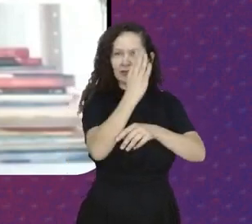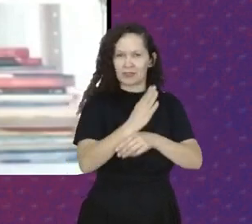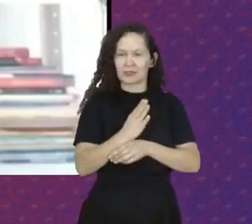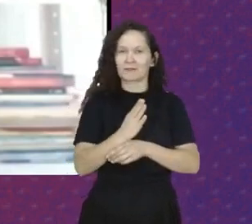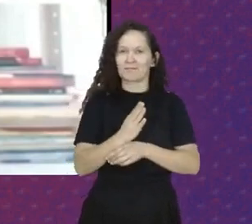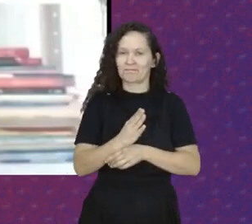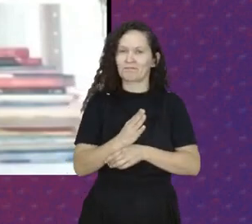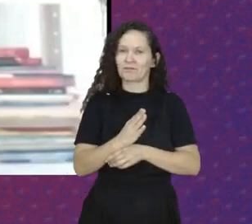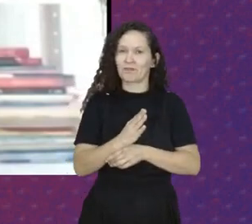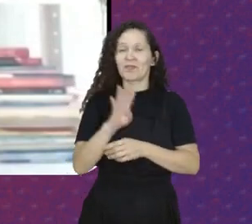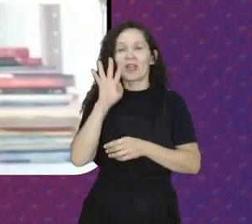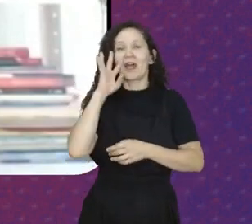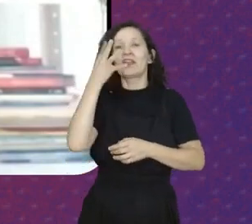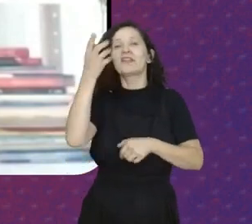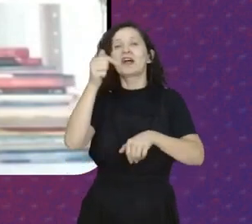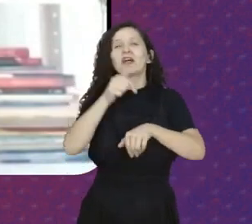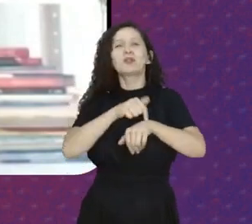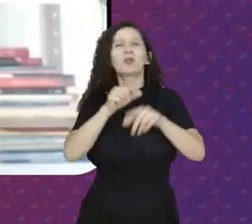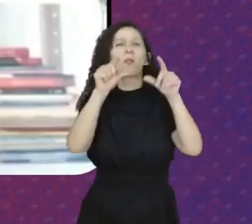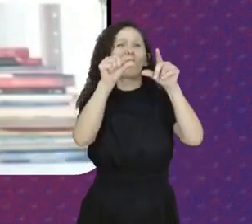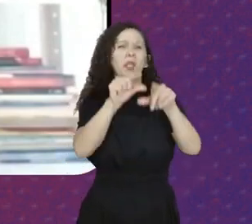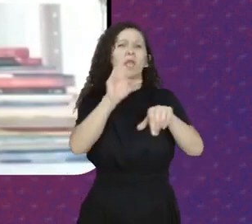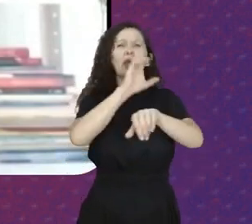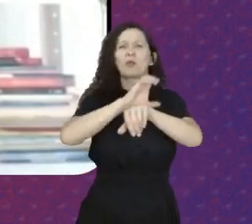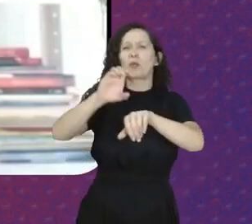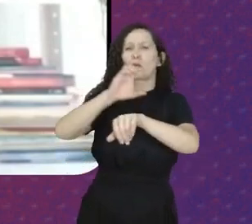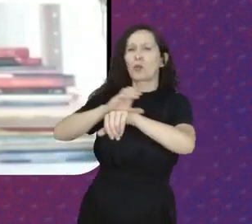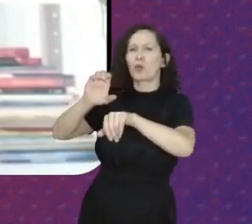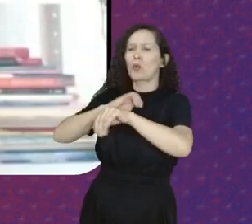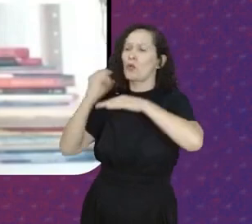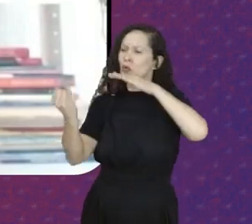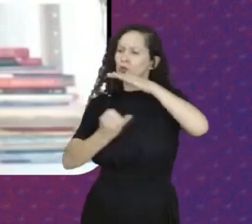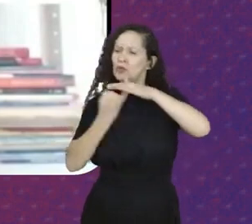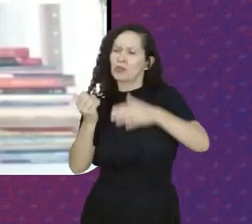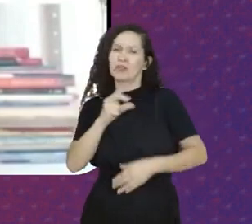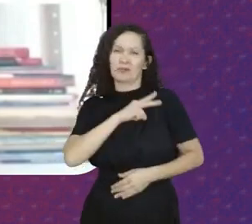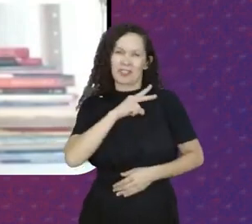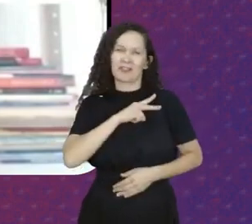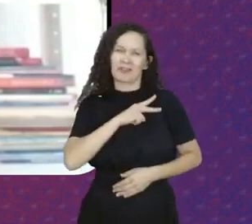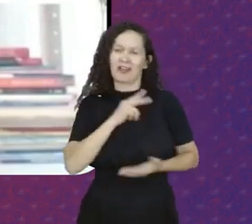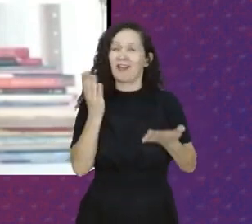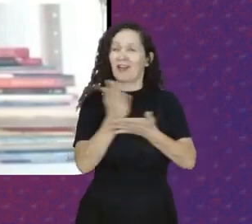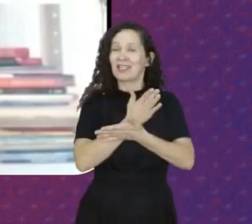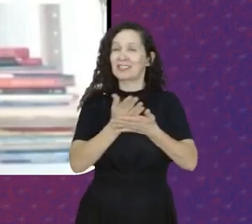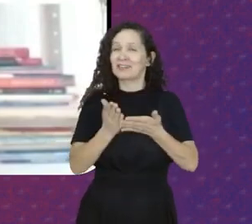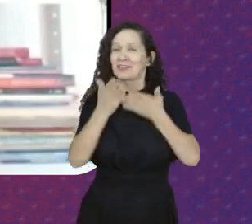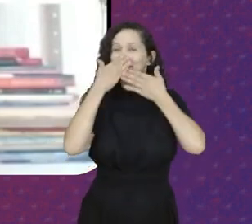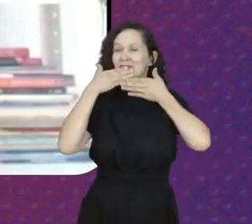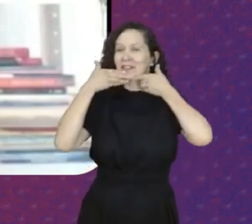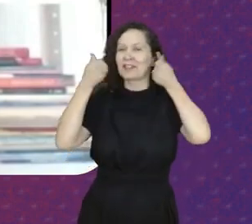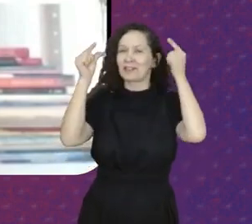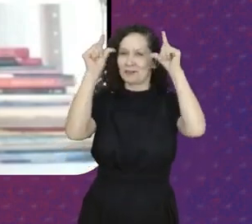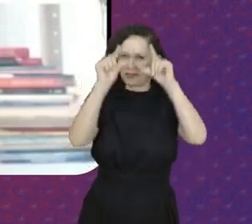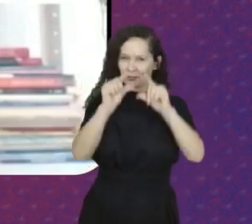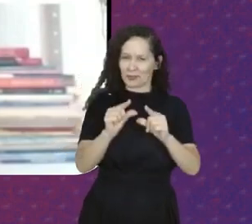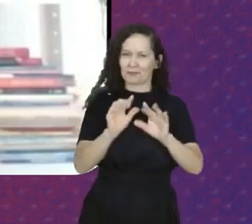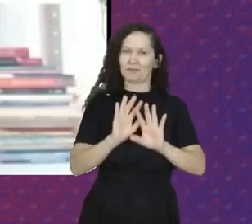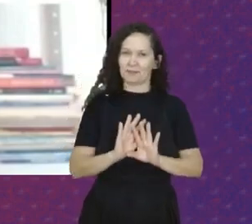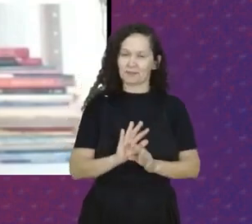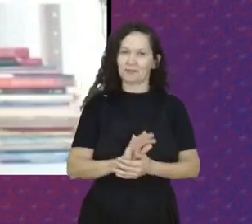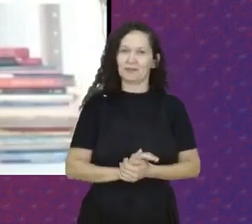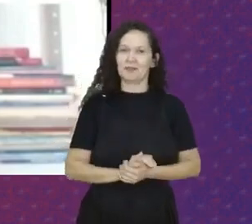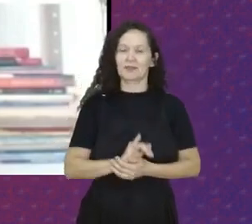muito realizada em cursos de instituições privadas, nem sempre com qualidade. Então, a